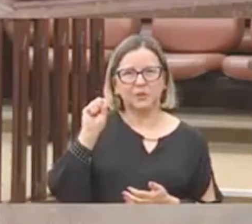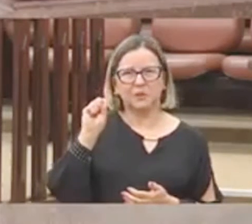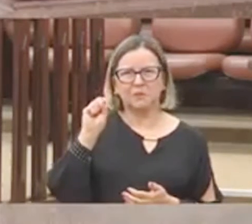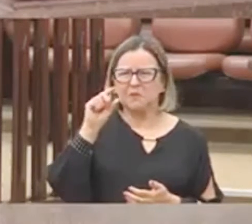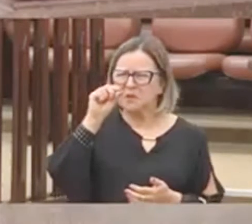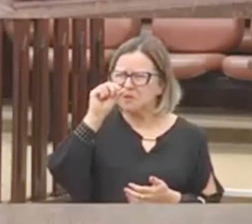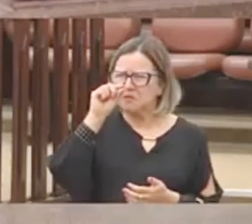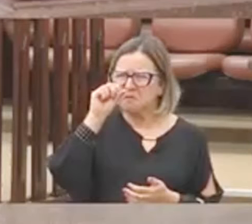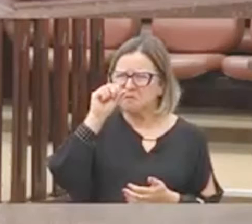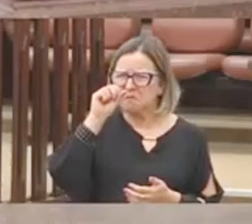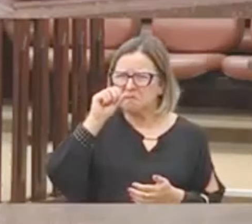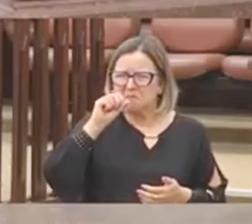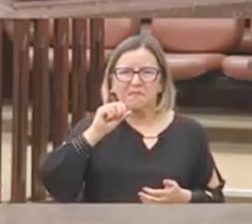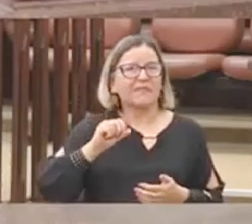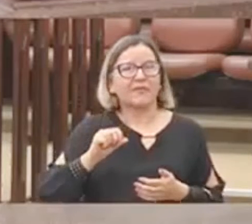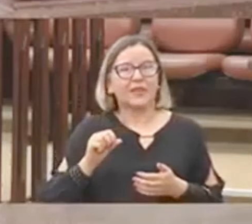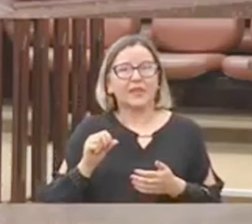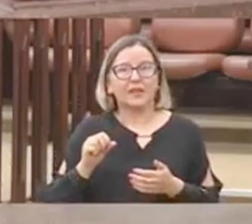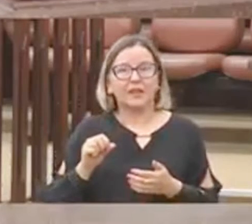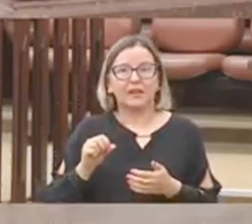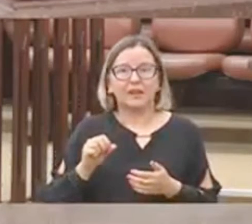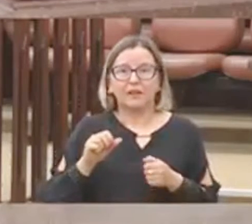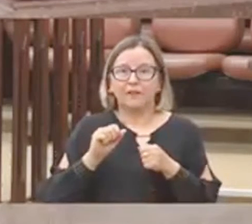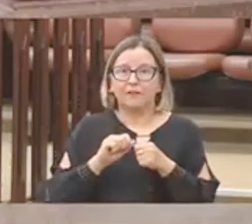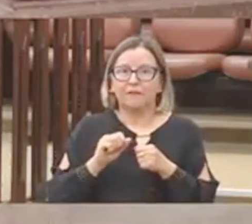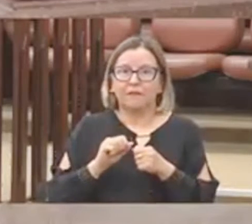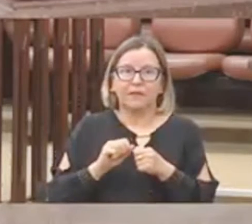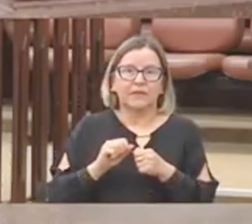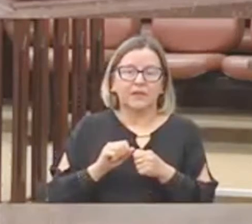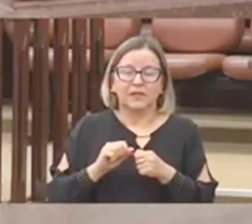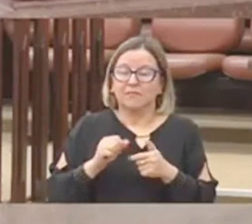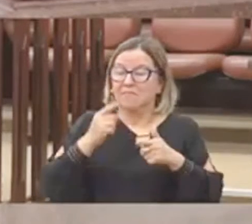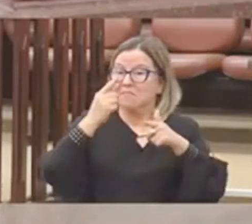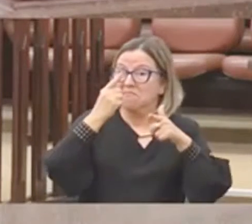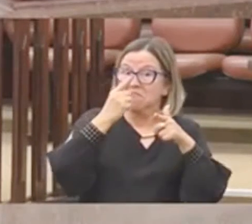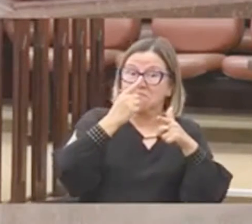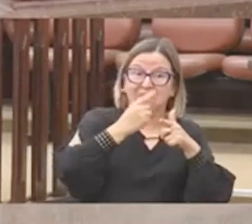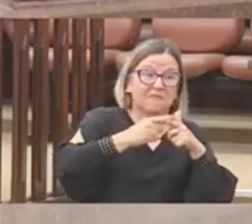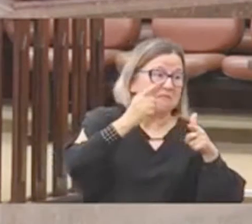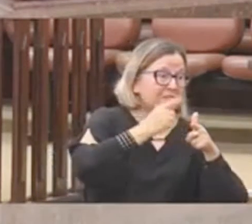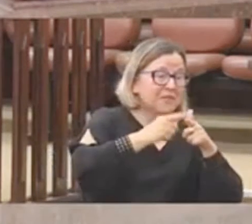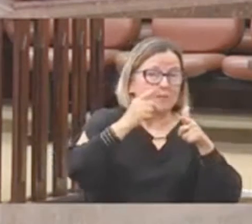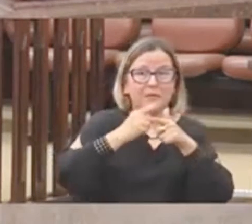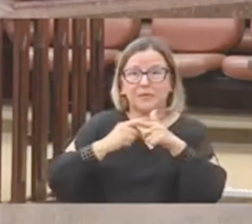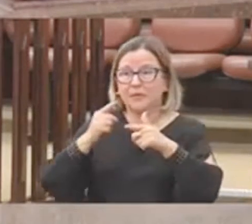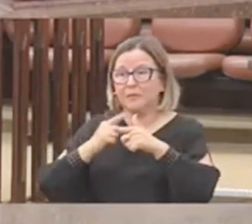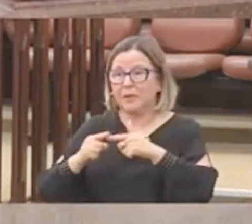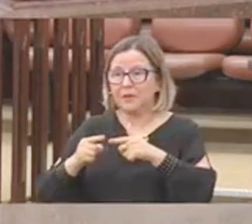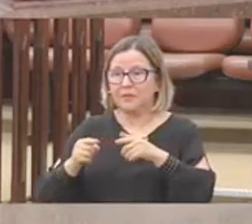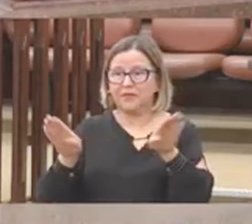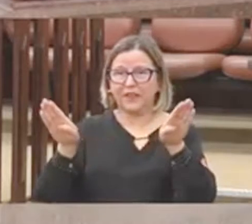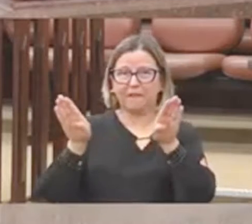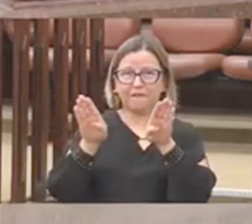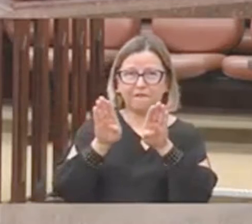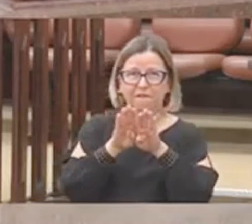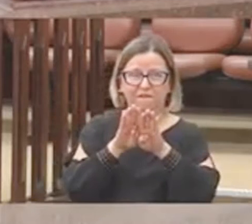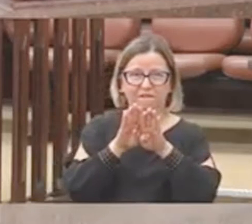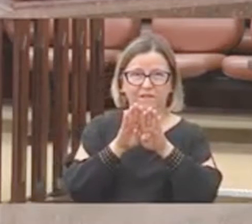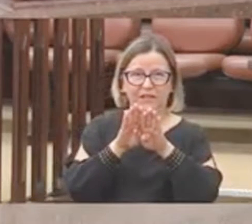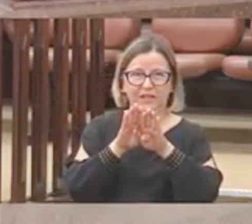econômica mundial, fechando fronteiras de países, isolando continentes e